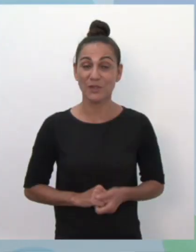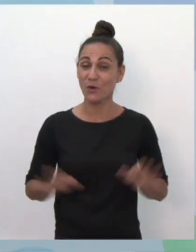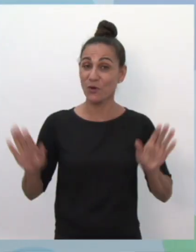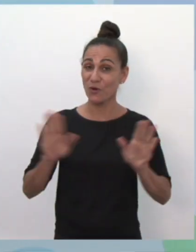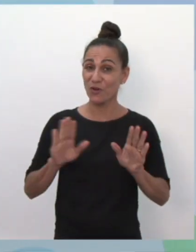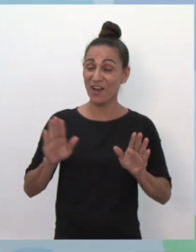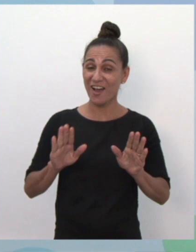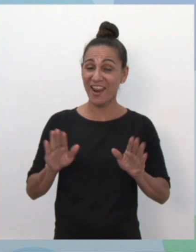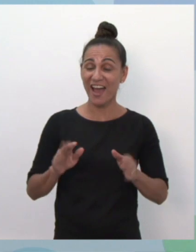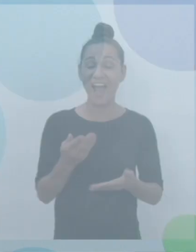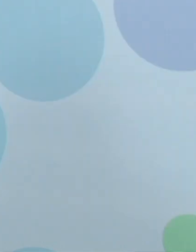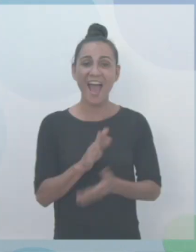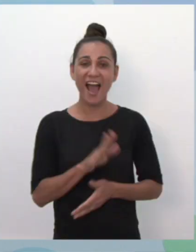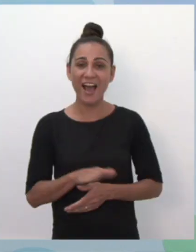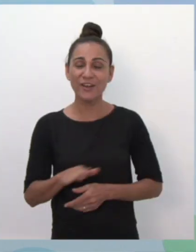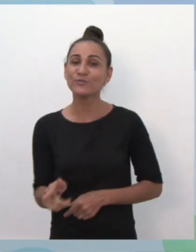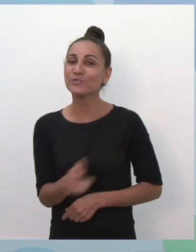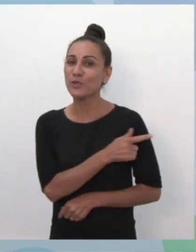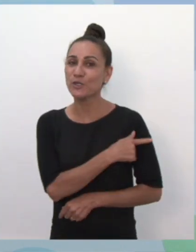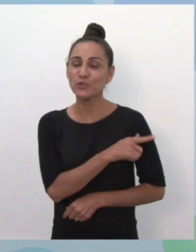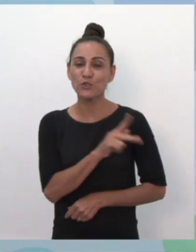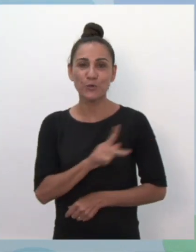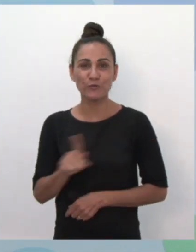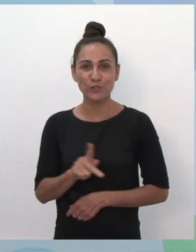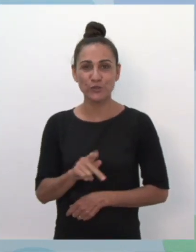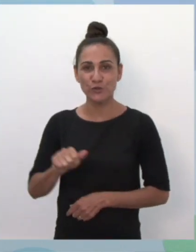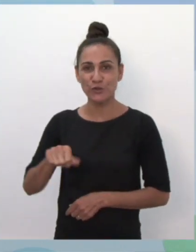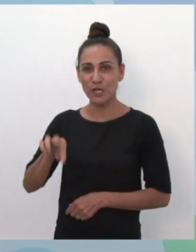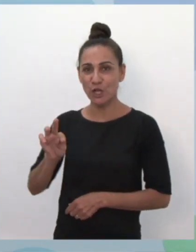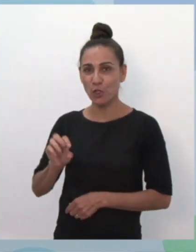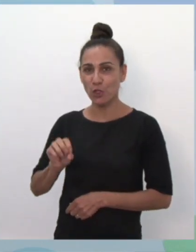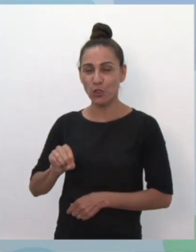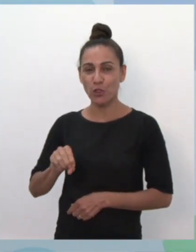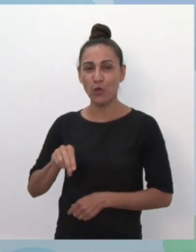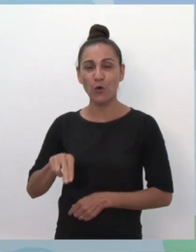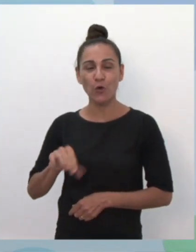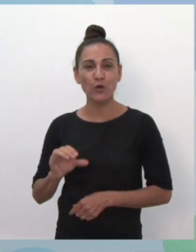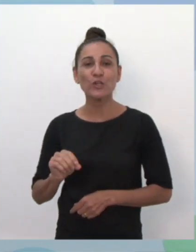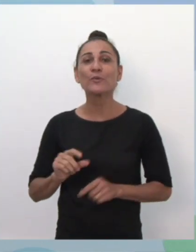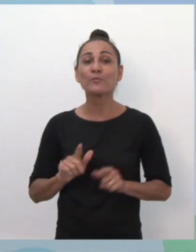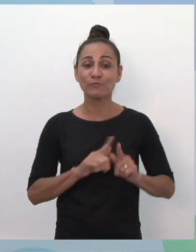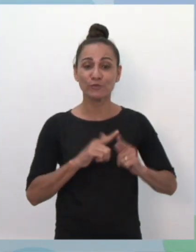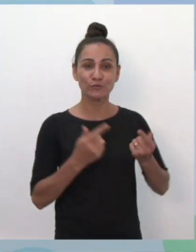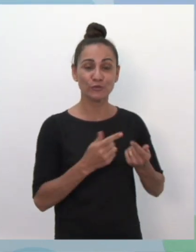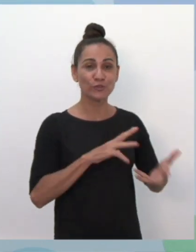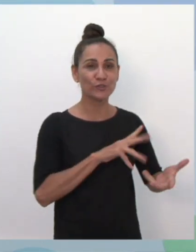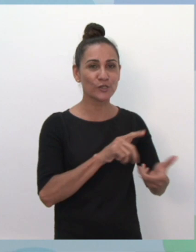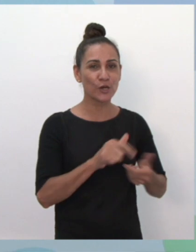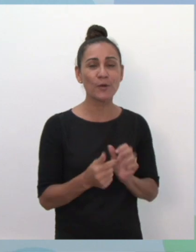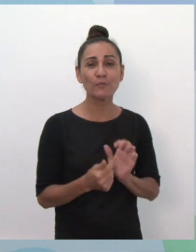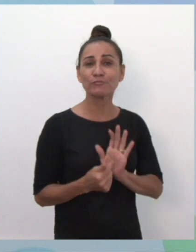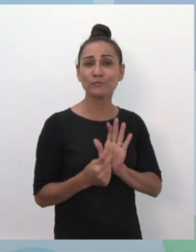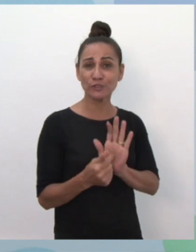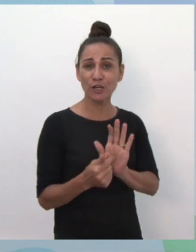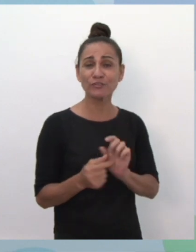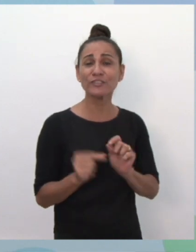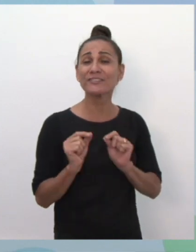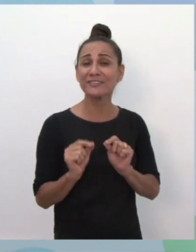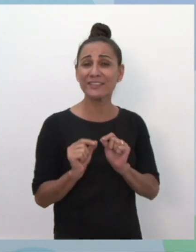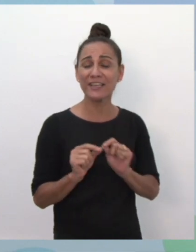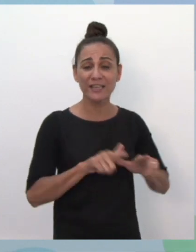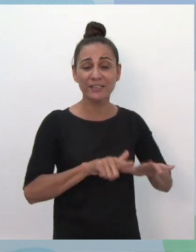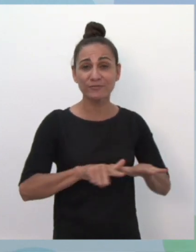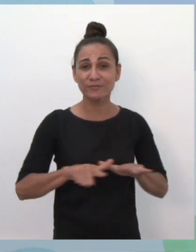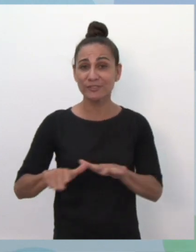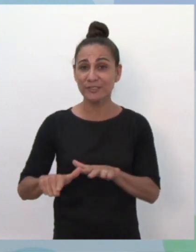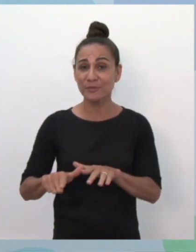Olá, alunos do sétimo ano. Sou o professor Antônio Russo de Geografia. Estou aqui para passar o que nós teremos essa semana na aula de